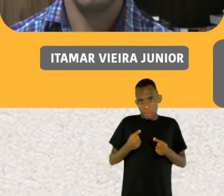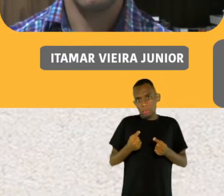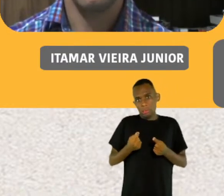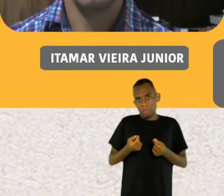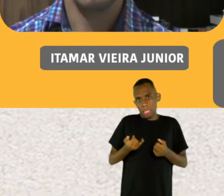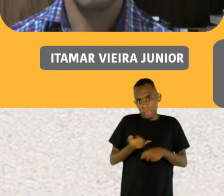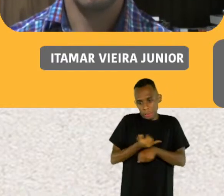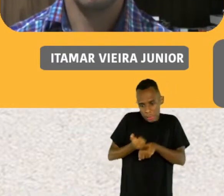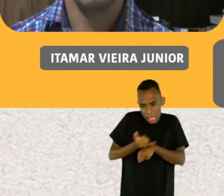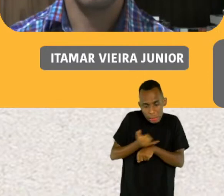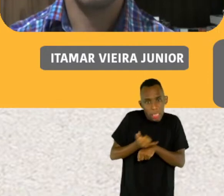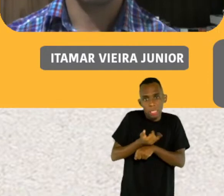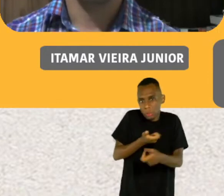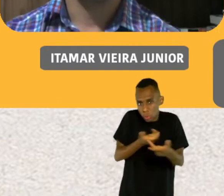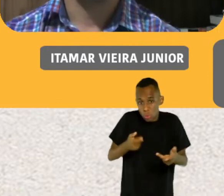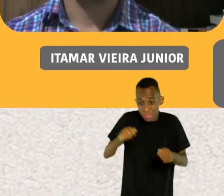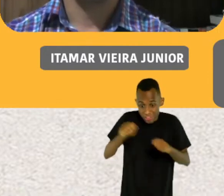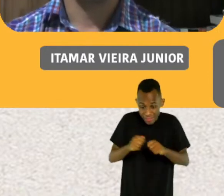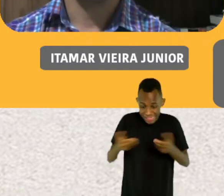né?